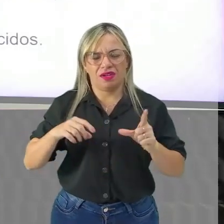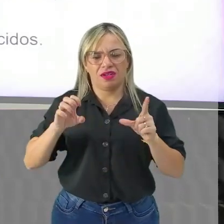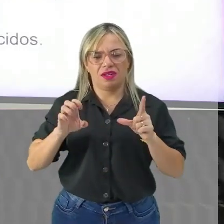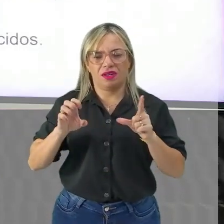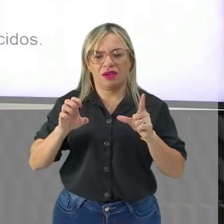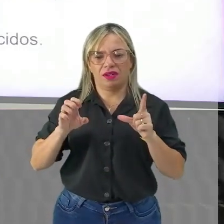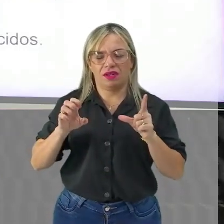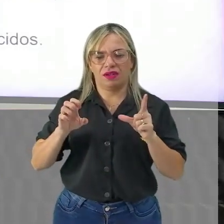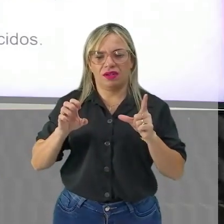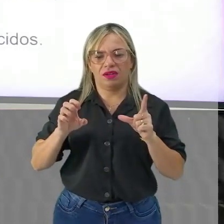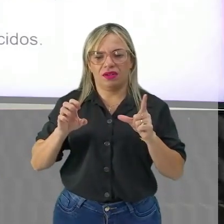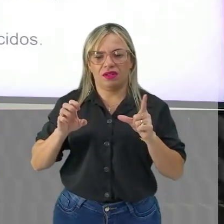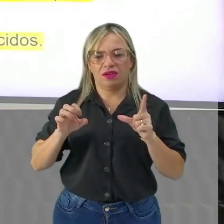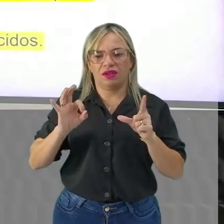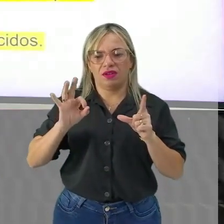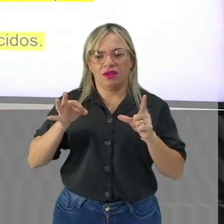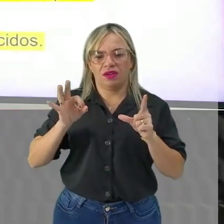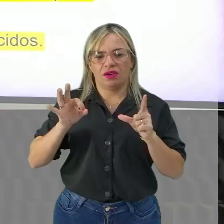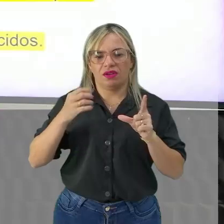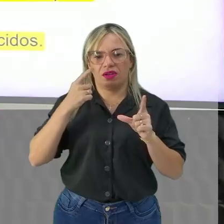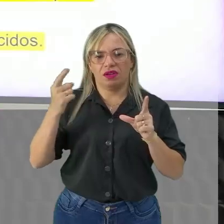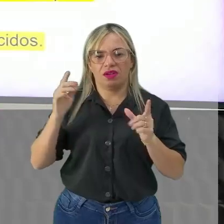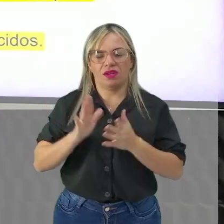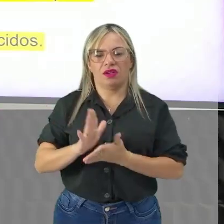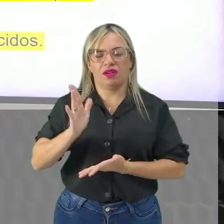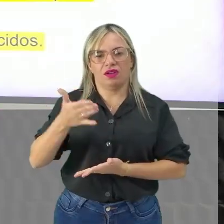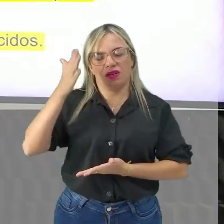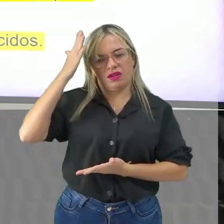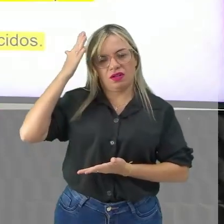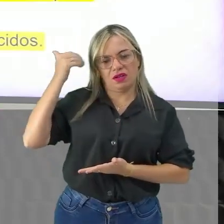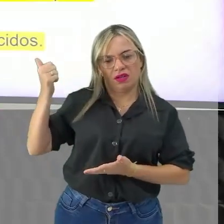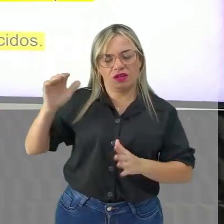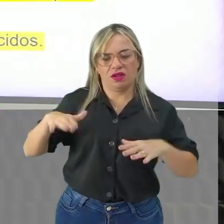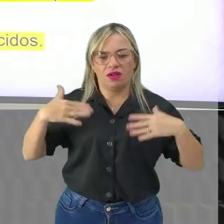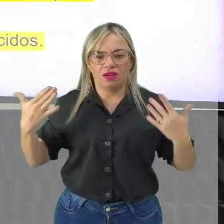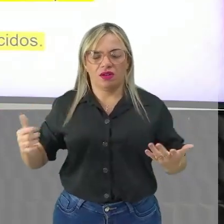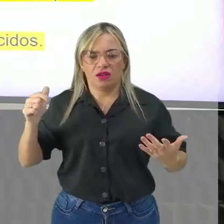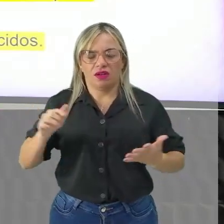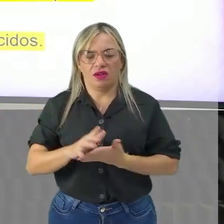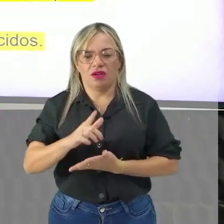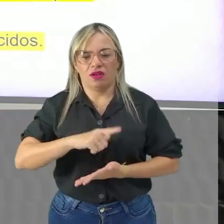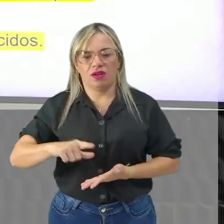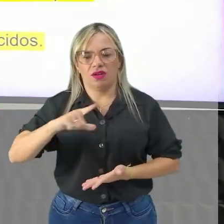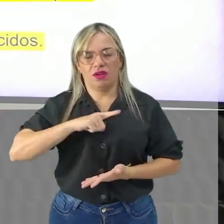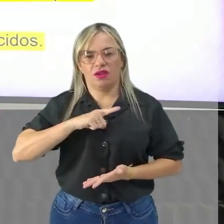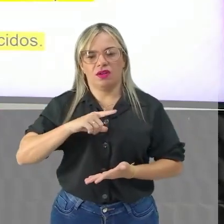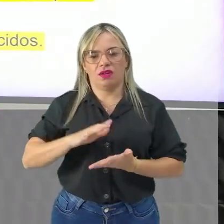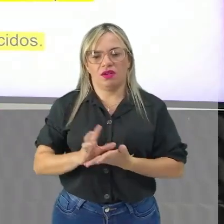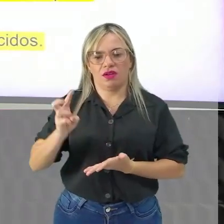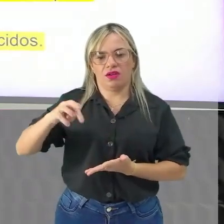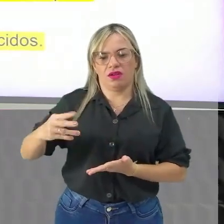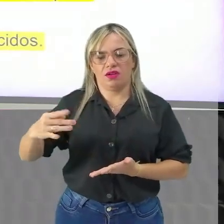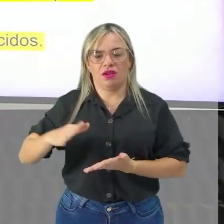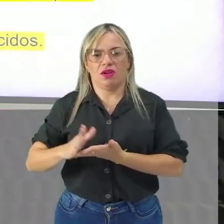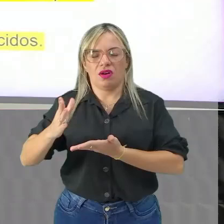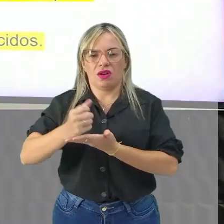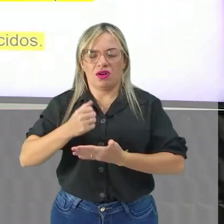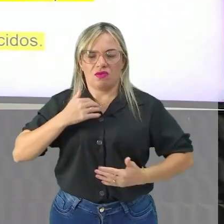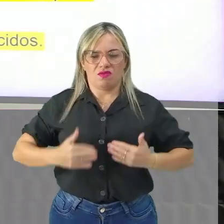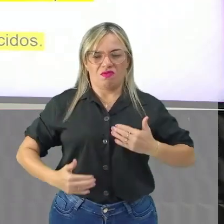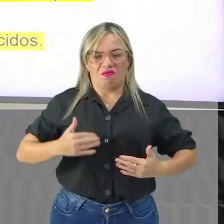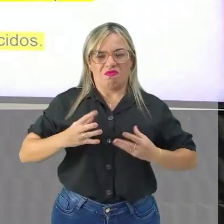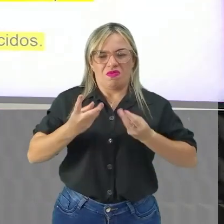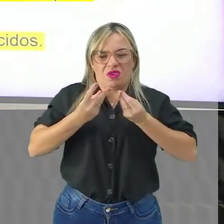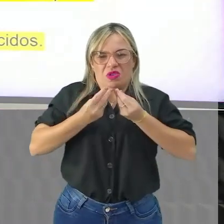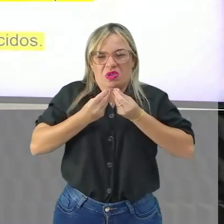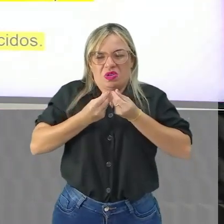porque está no 4º nível trófico. Então, como a gente já sabe, é essa a questão. Logo, tem o maior acúmulo de mineral. Então, está mais intoxicado, vai